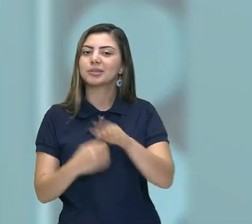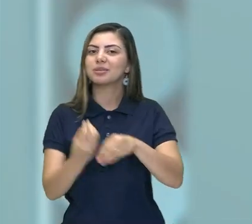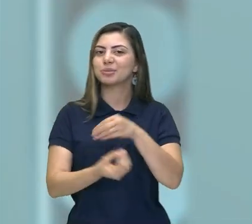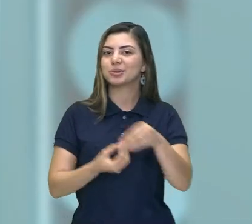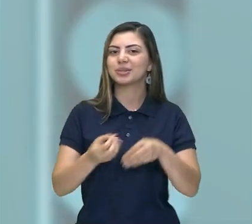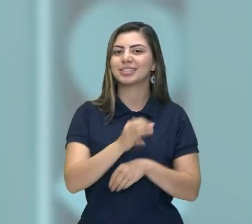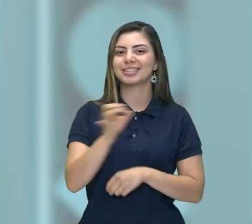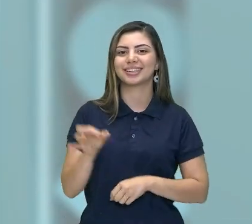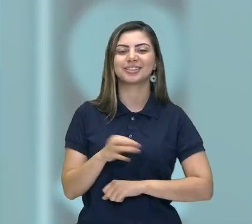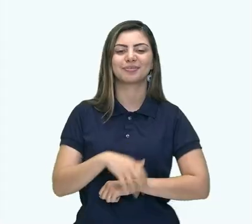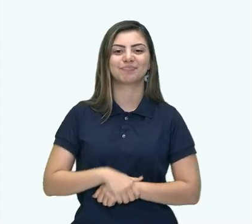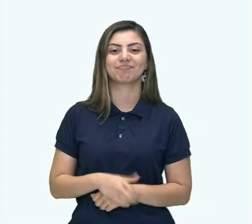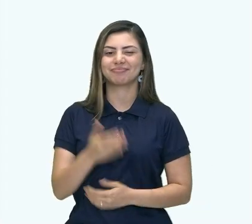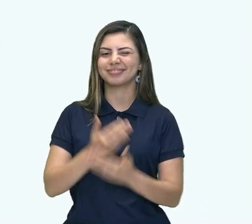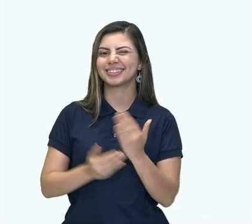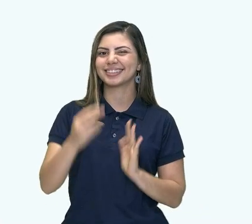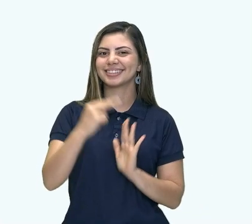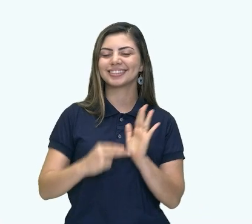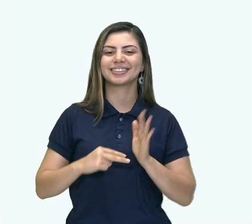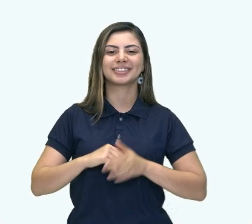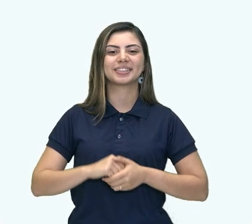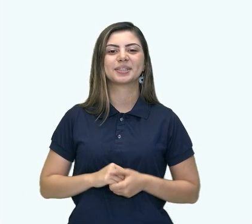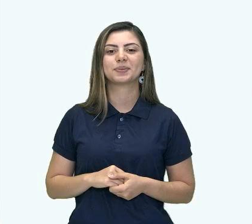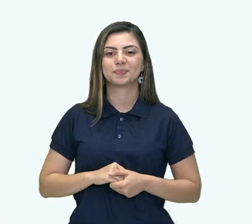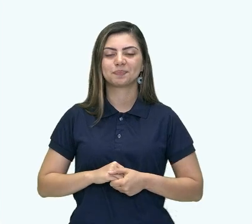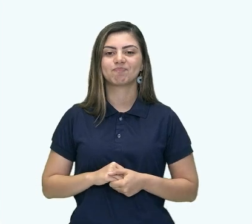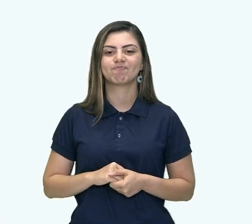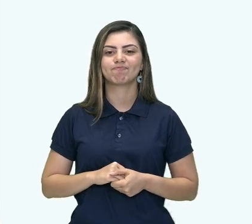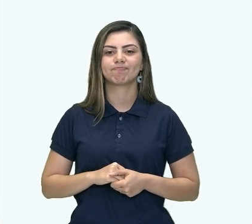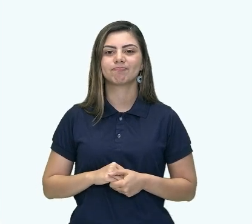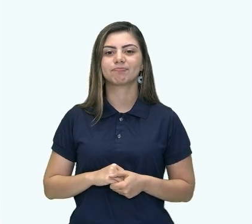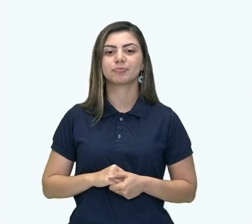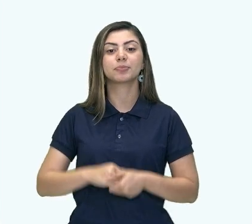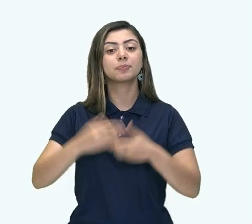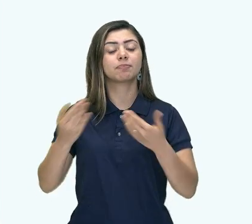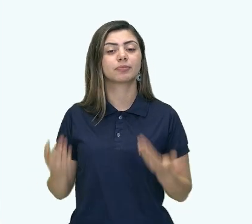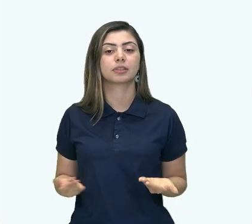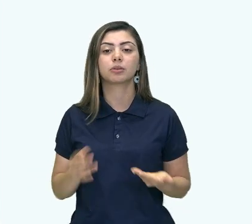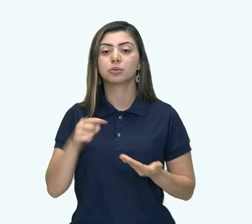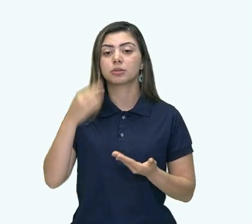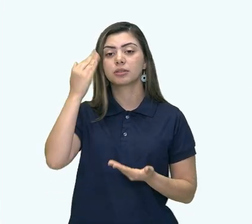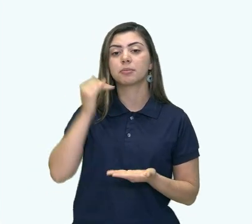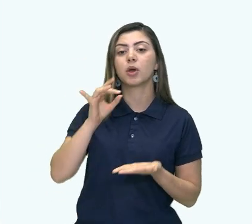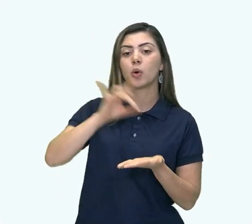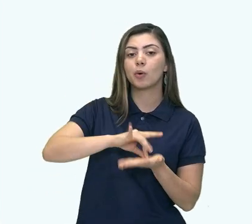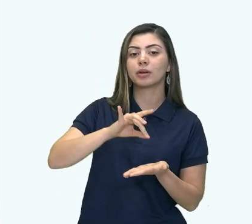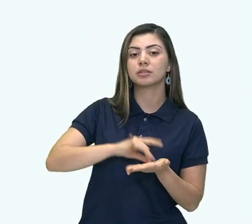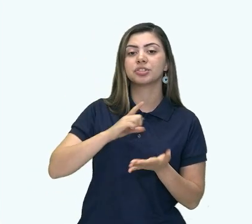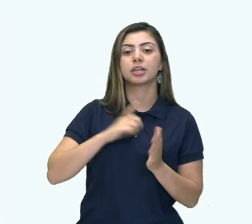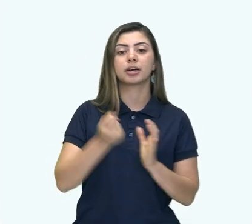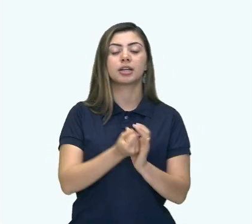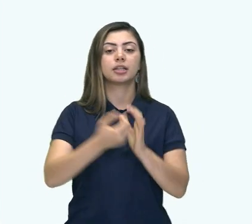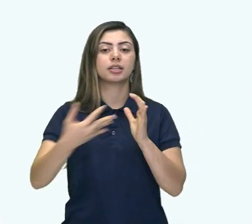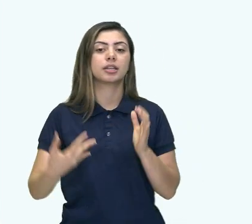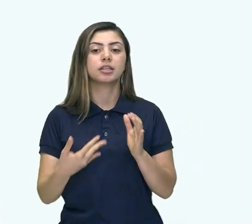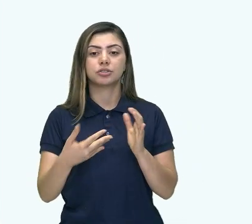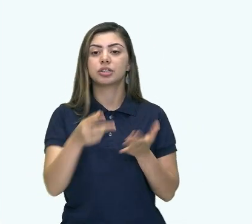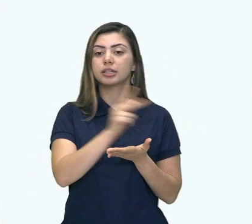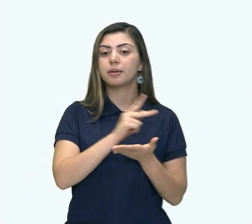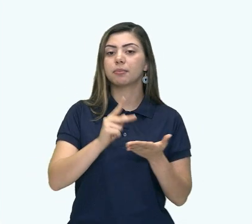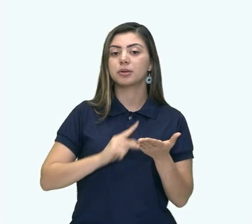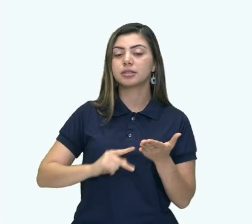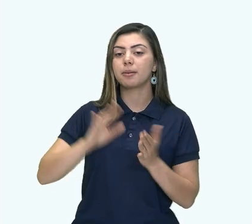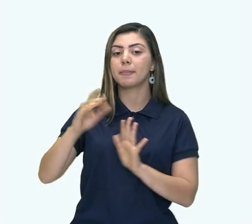vice-versa. Continuando com a leitura. Enquanto o concretismo consolidava suas características na poesia,